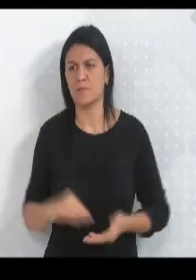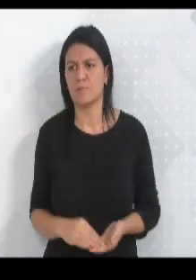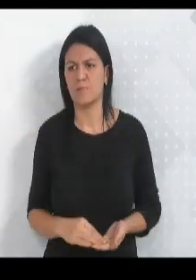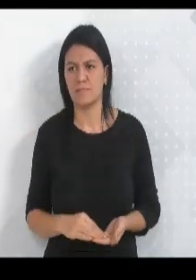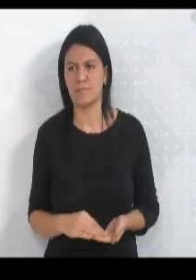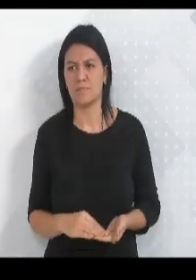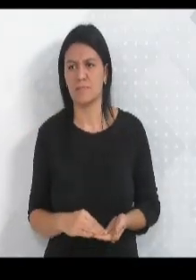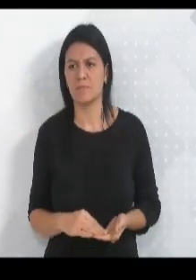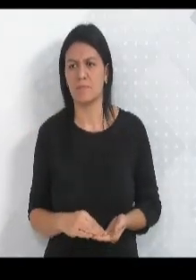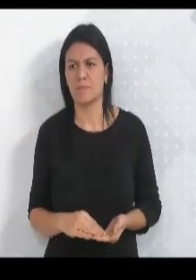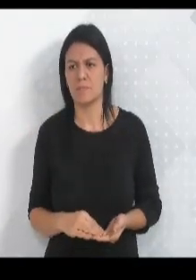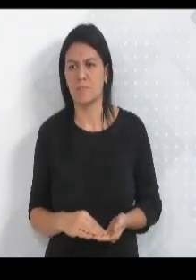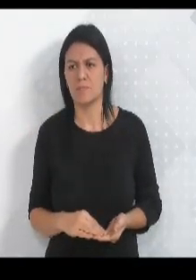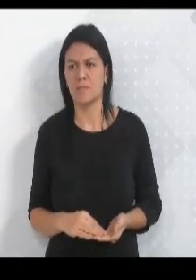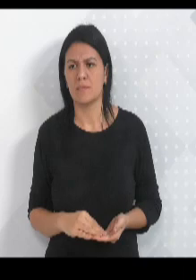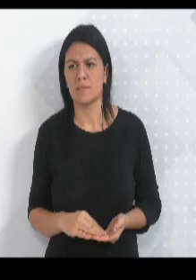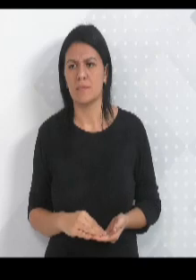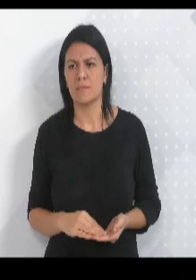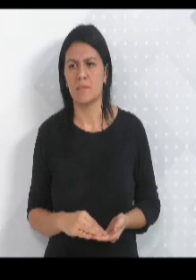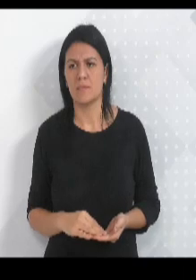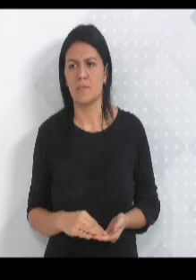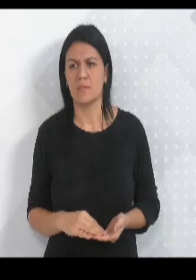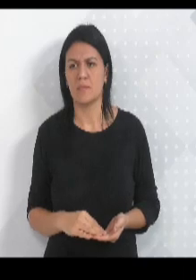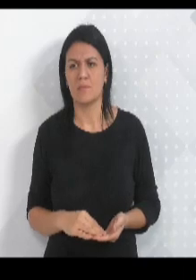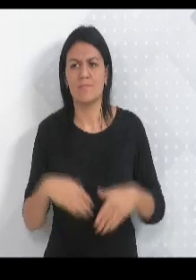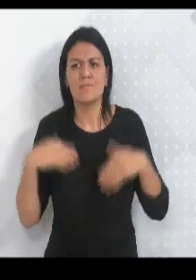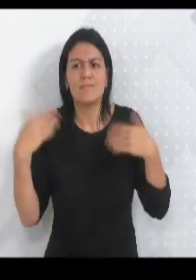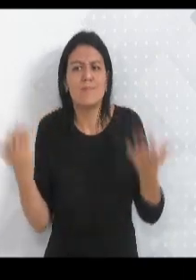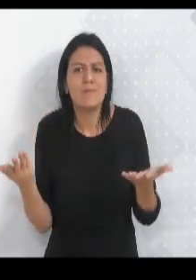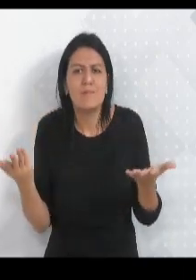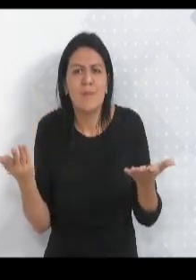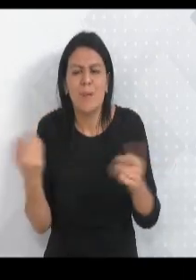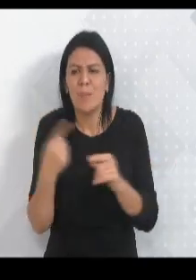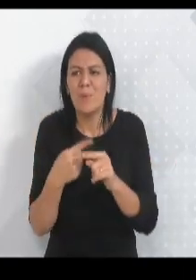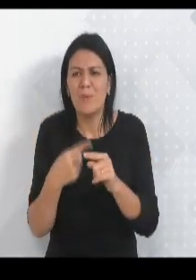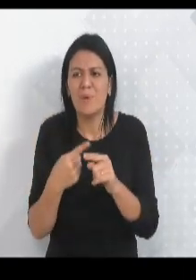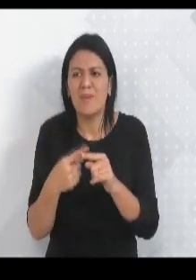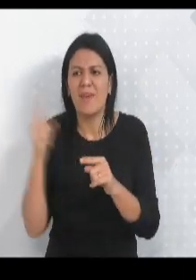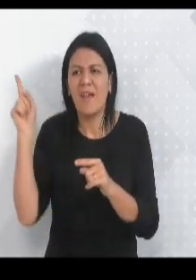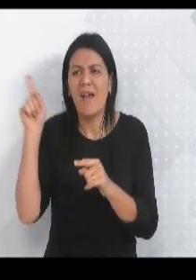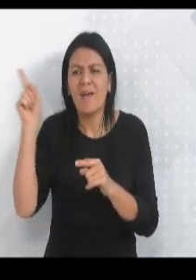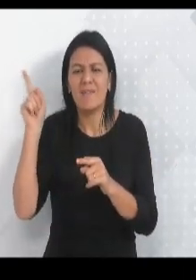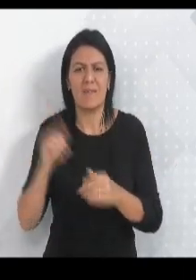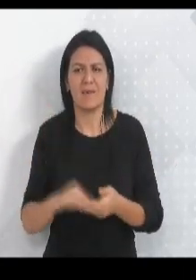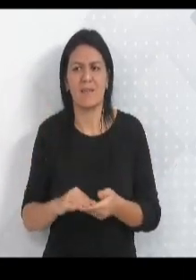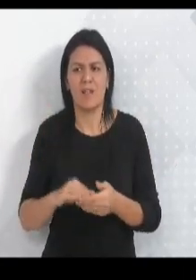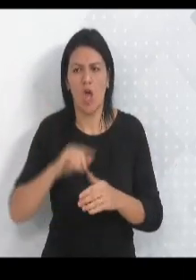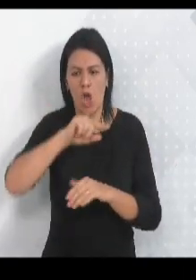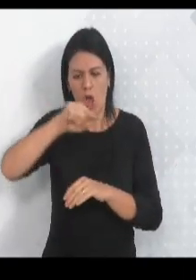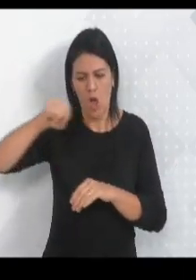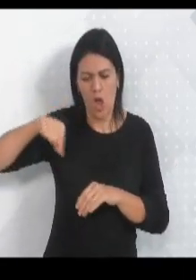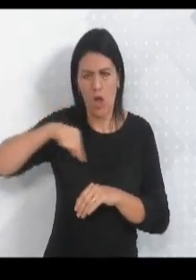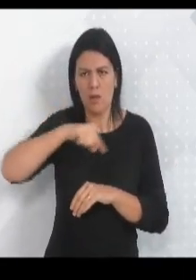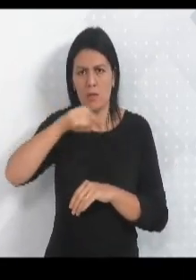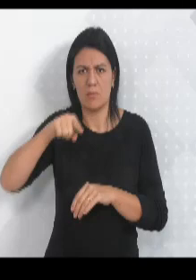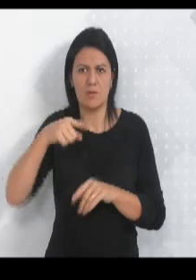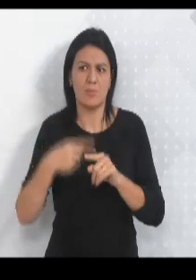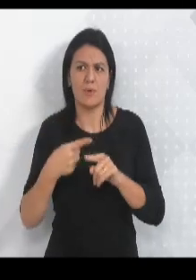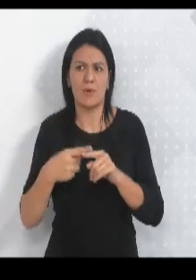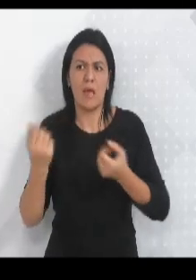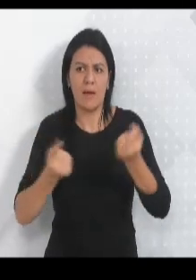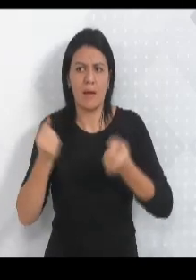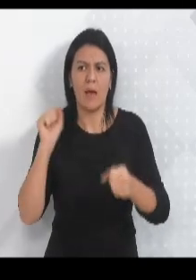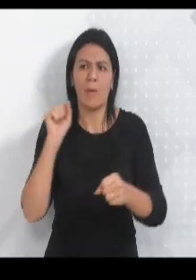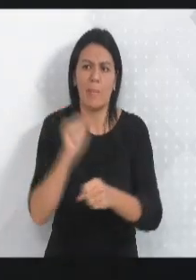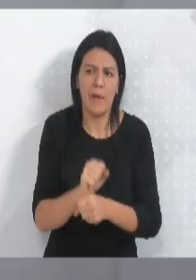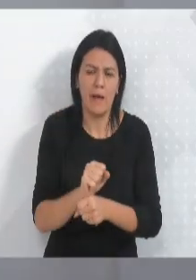aqui. Qual é a engenharia, qual foi a lógica de colocar uma faixa elevada aqui, uma rotatória, onde obrigatoriamente o cara vai